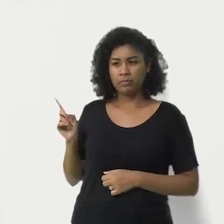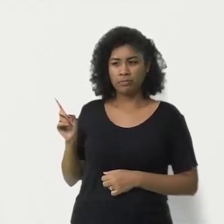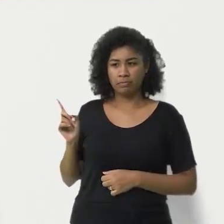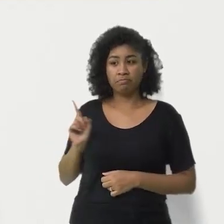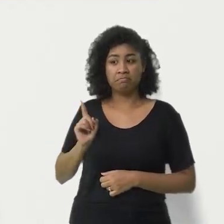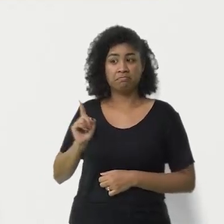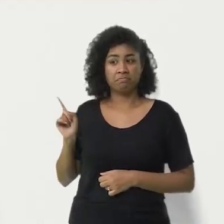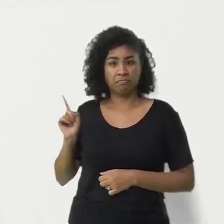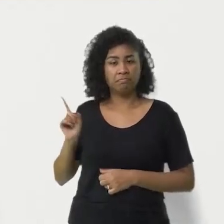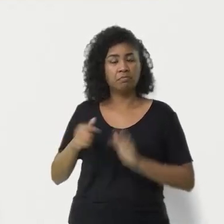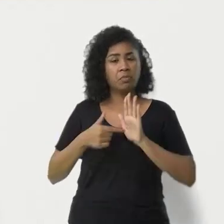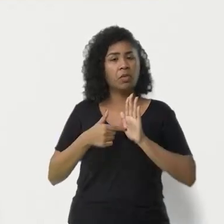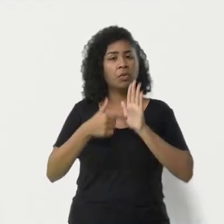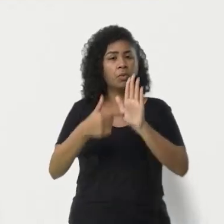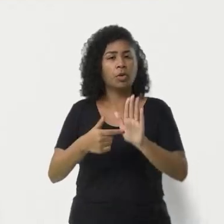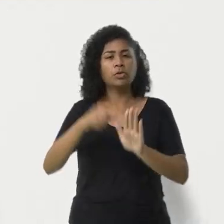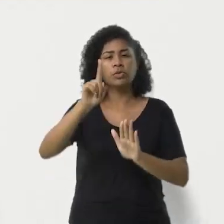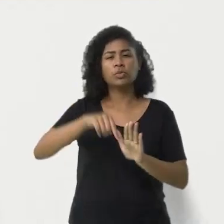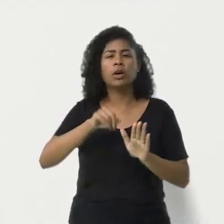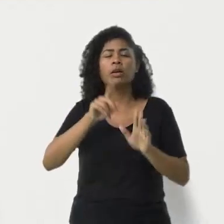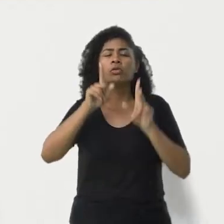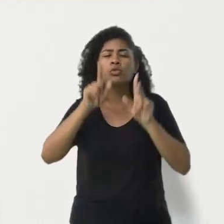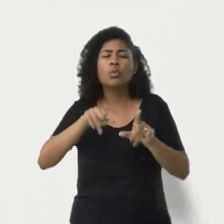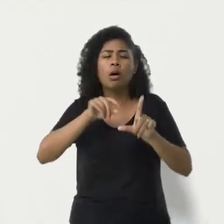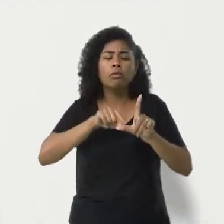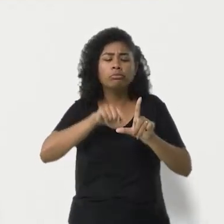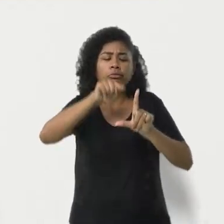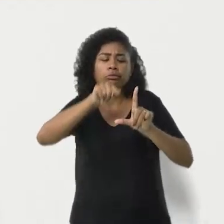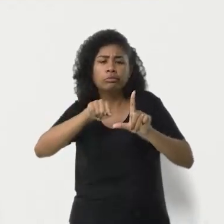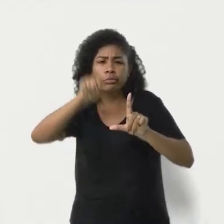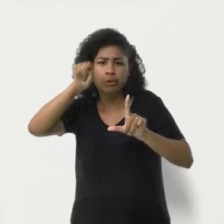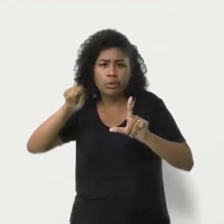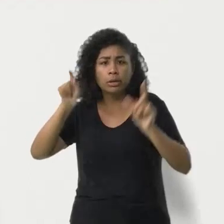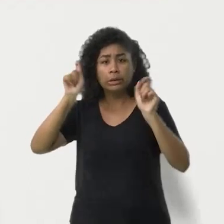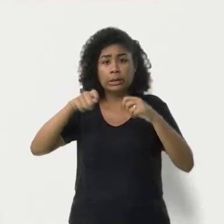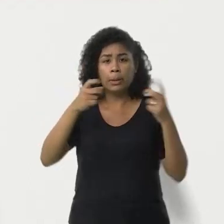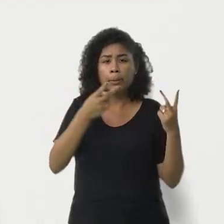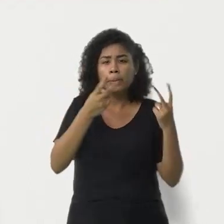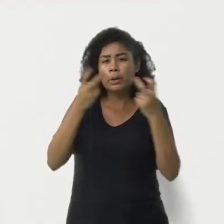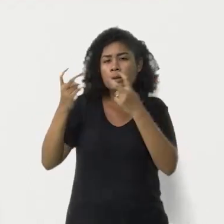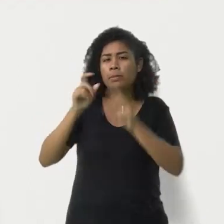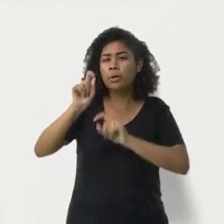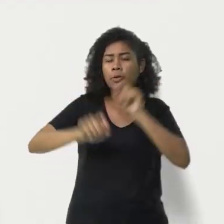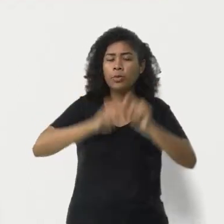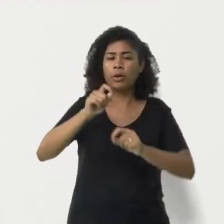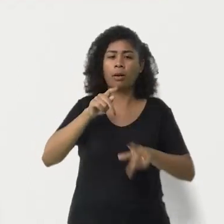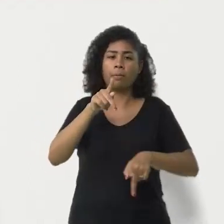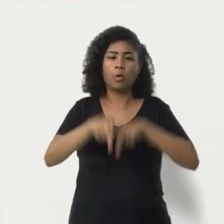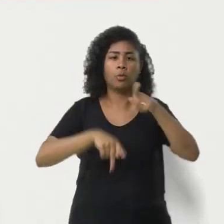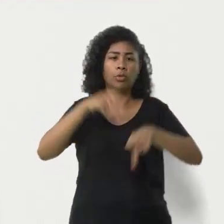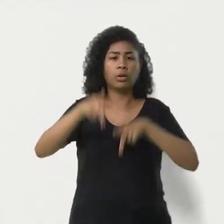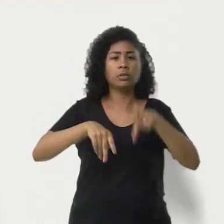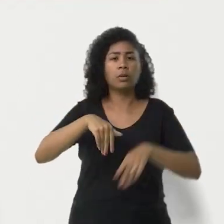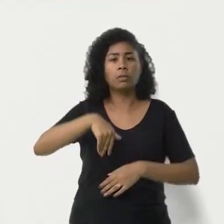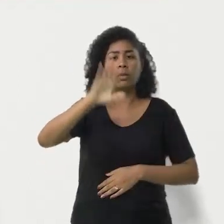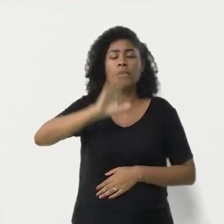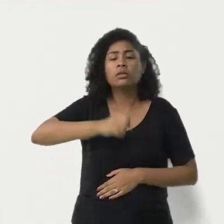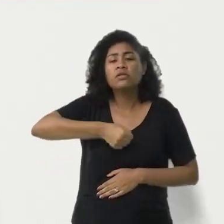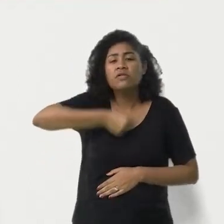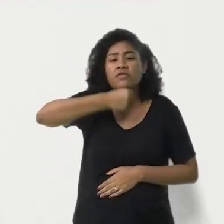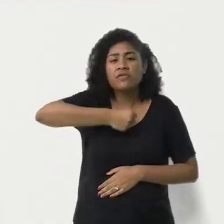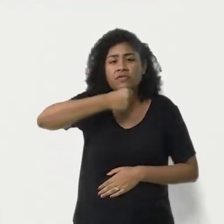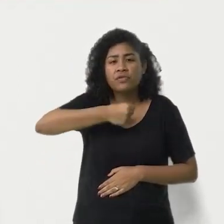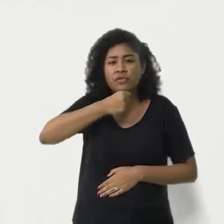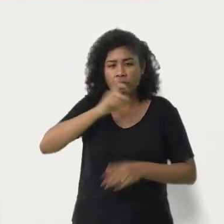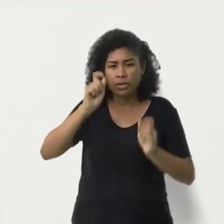pirâmide etária. É como se fosse um gráfico, né? Que a gente observa aí é o envelhecimento da população brasileira. A